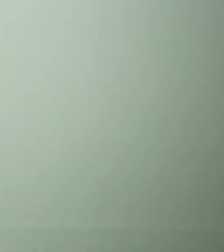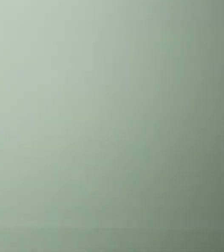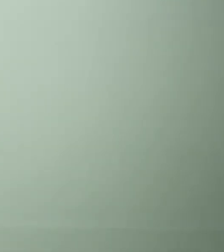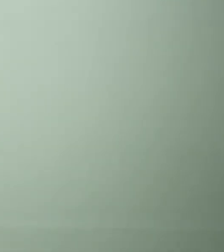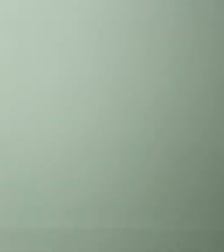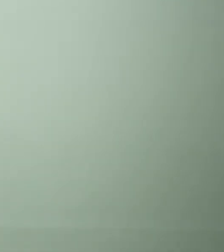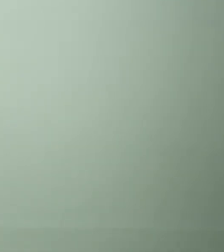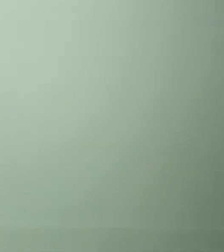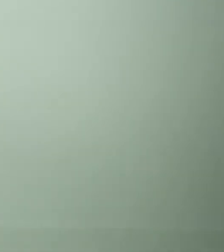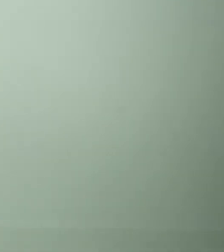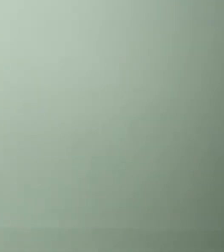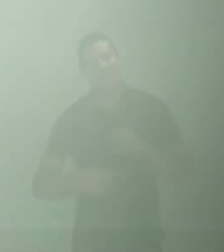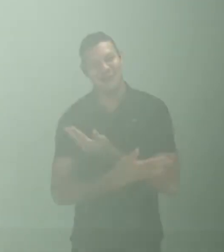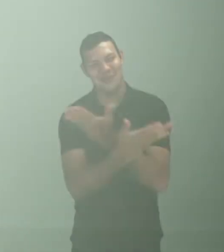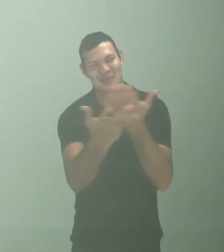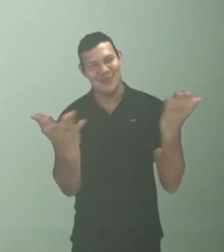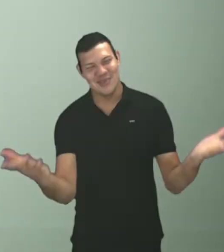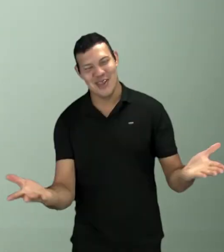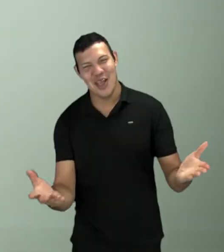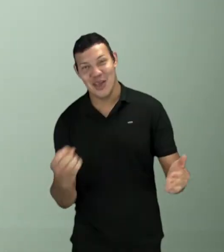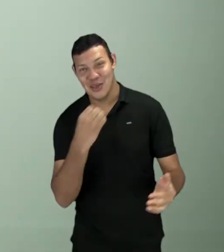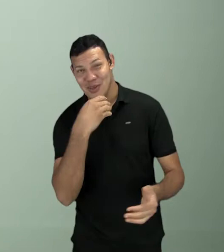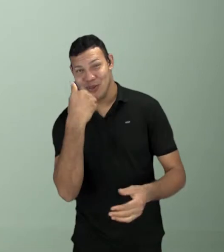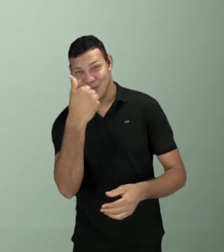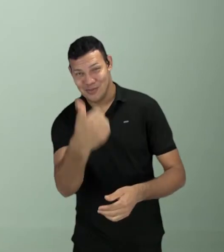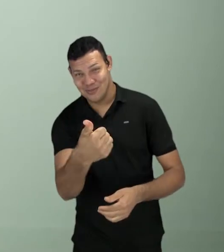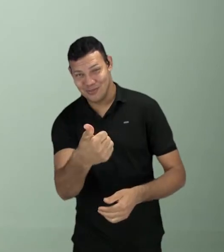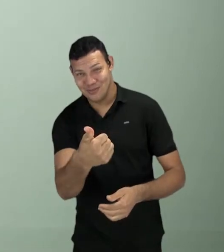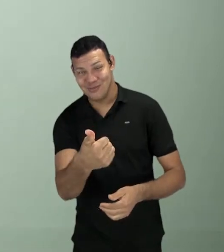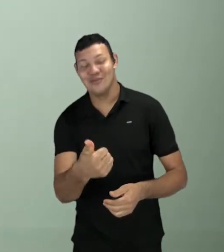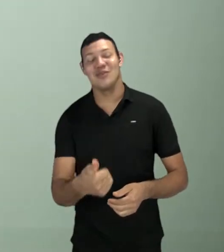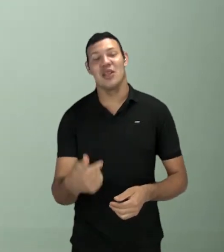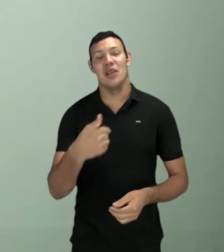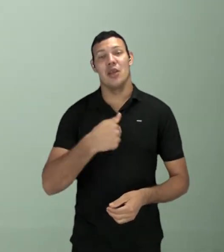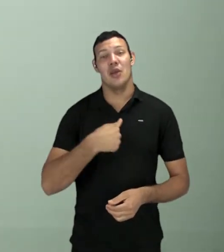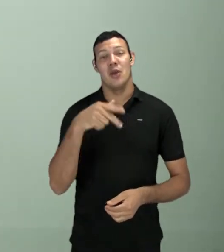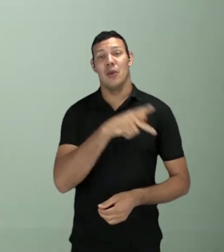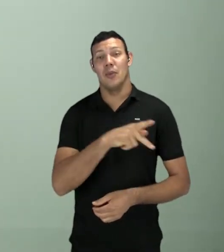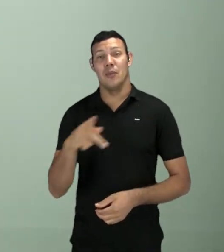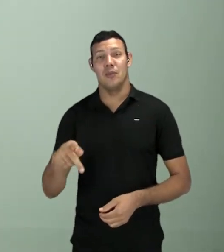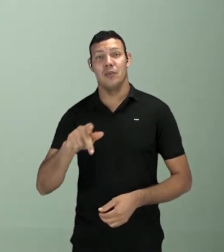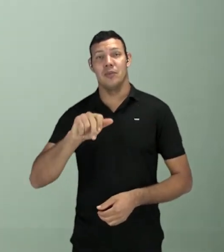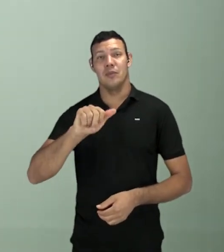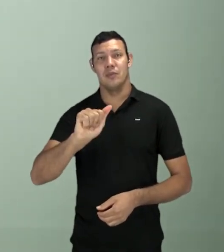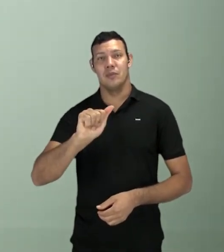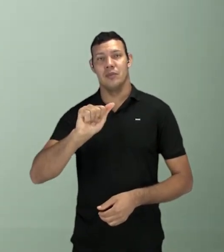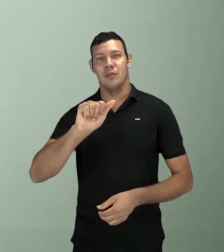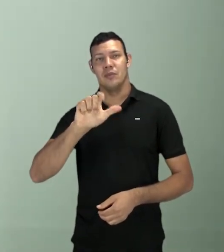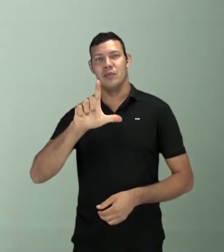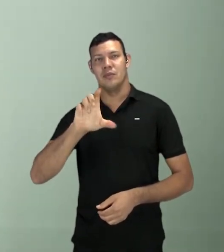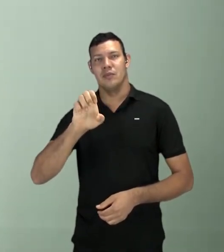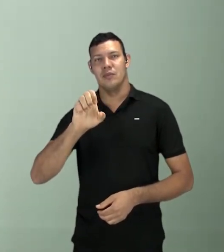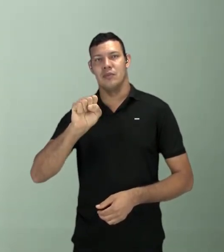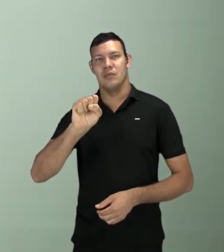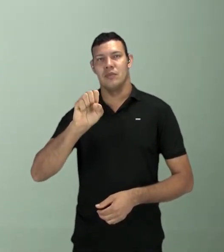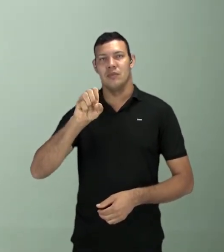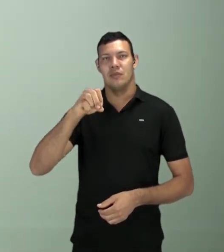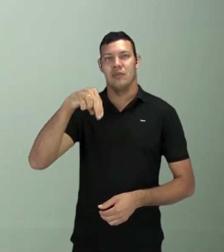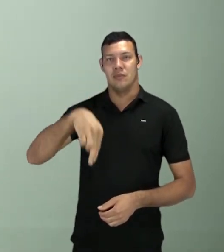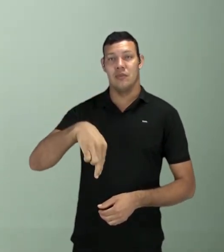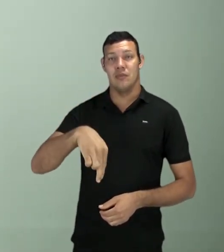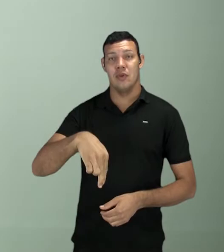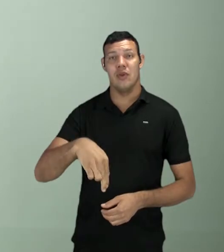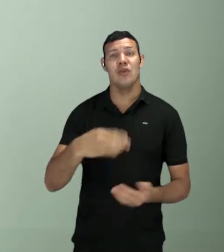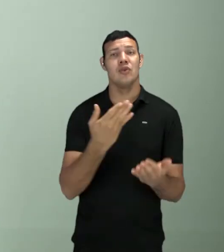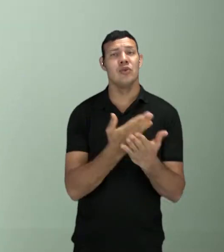Olá, gente boa! Olá, galera! Me chamo professor Alisson, professor de filosofia. A gente vai trabalhar com vocês hoje a ciência